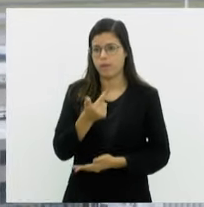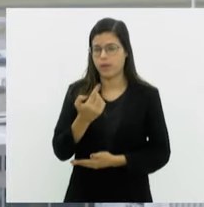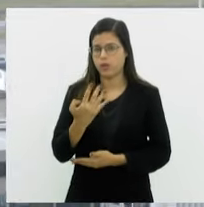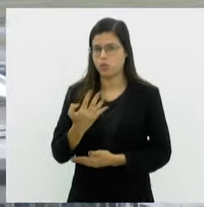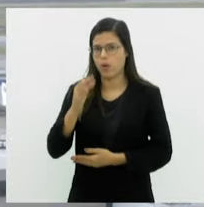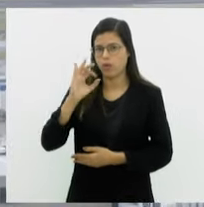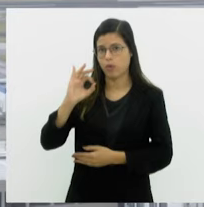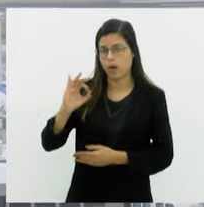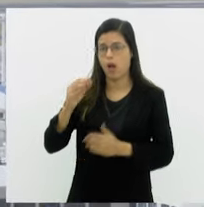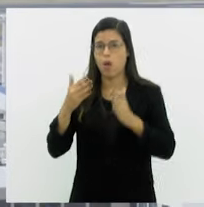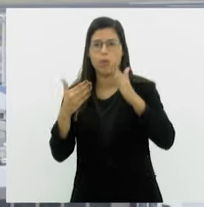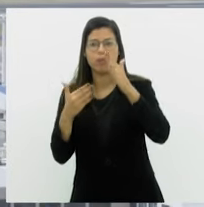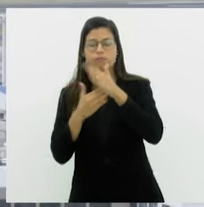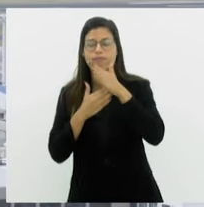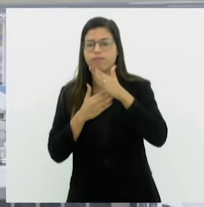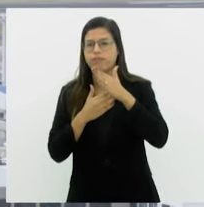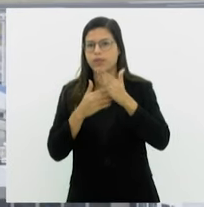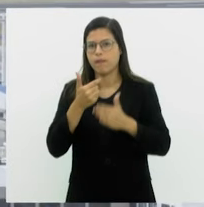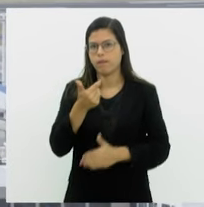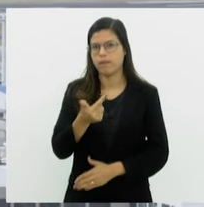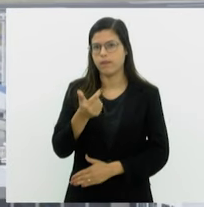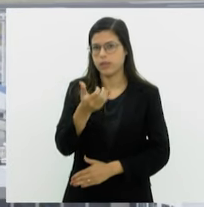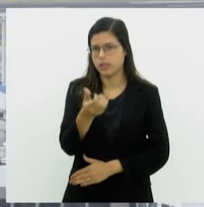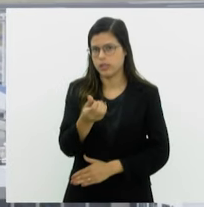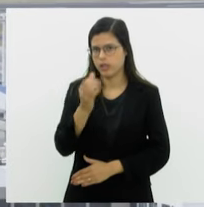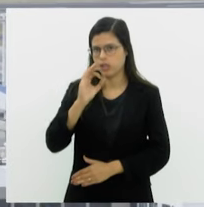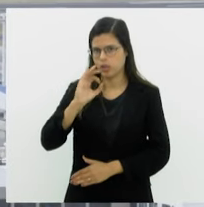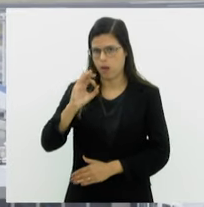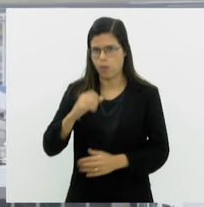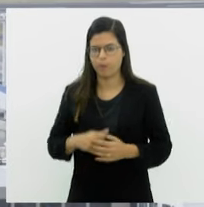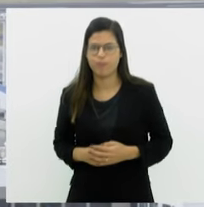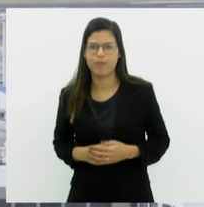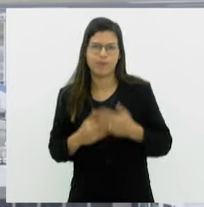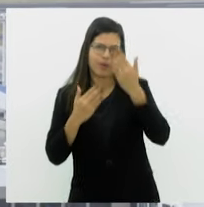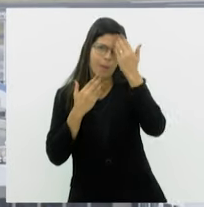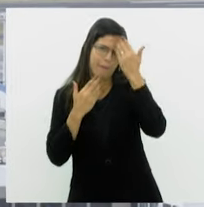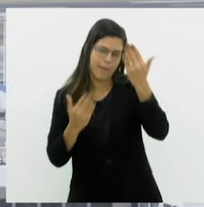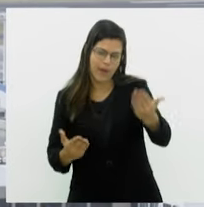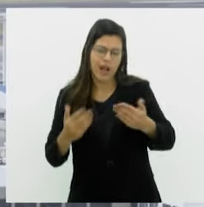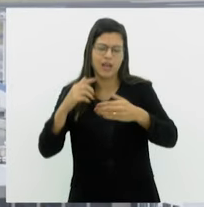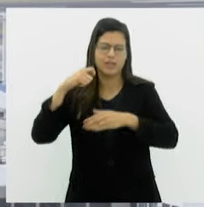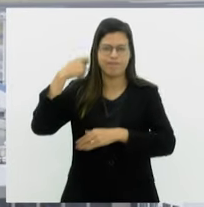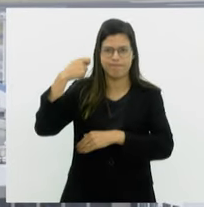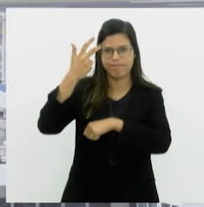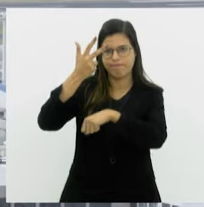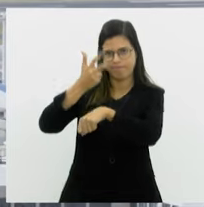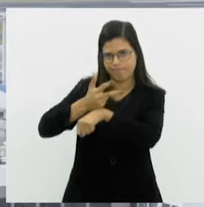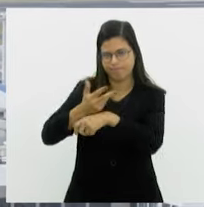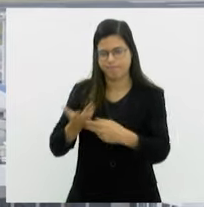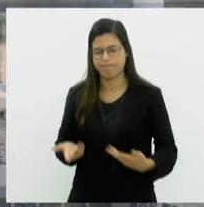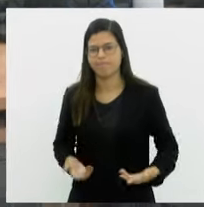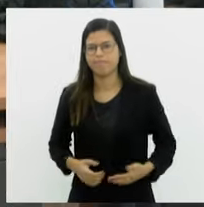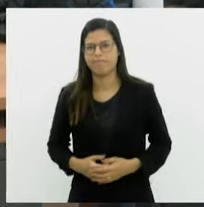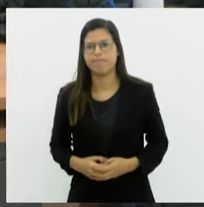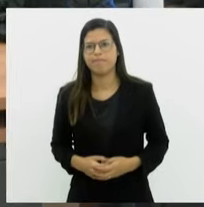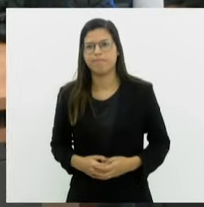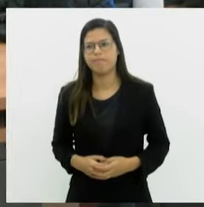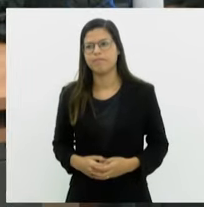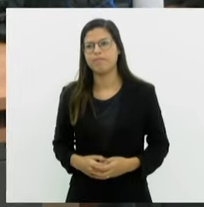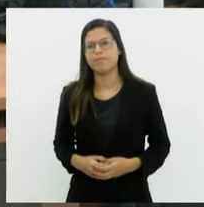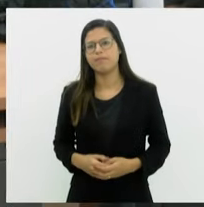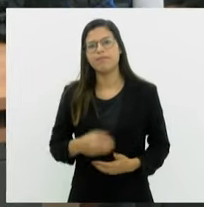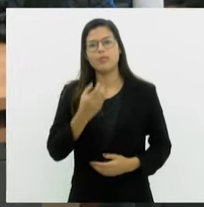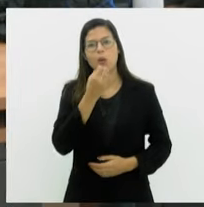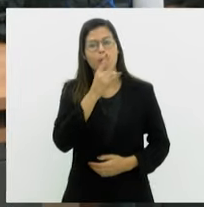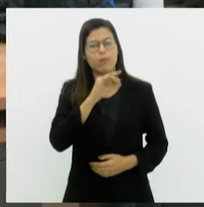máxima prevista para hoje é de 26 graus. Obrigado, Beterraba, pelas imagens ao vivo. O Bom